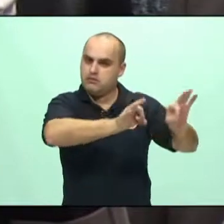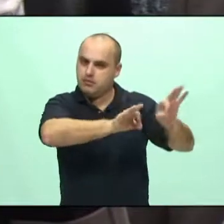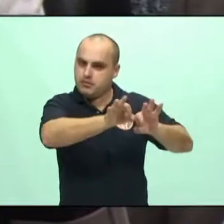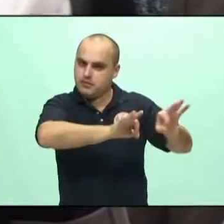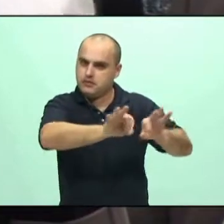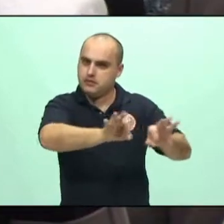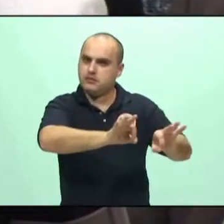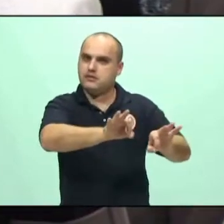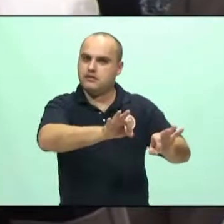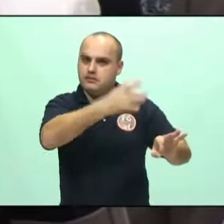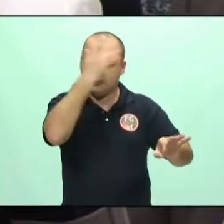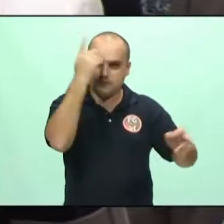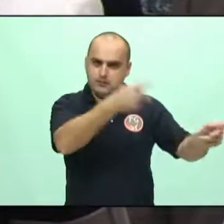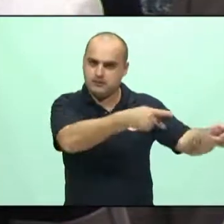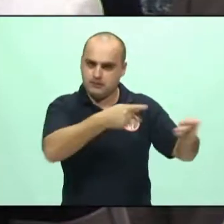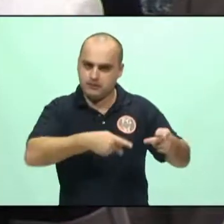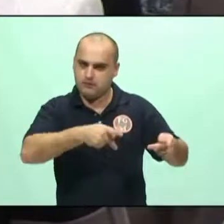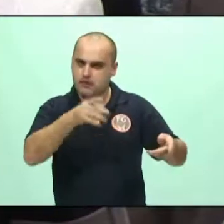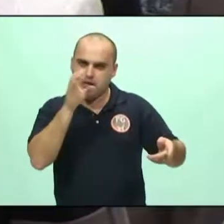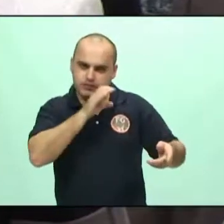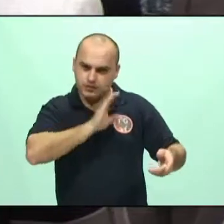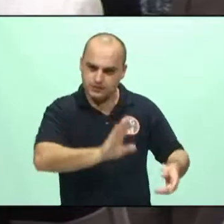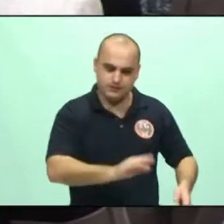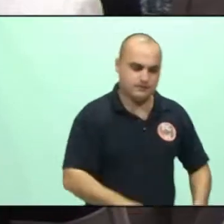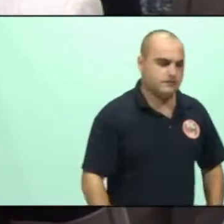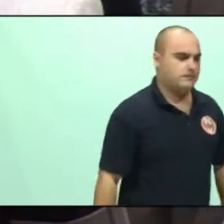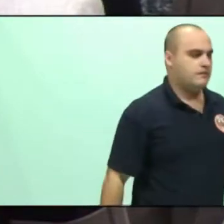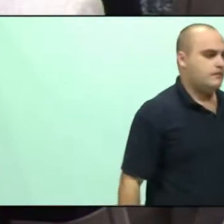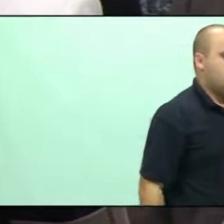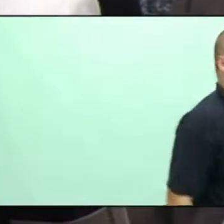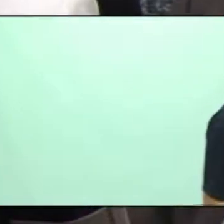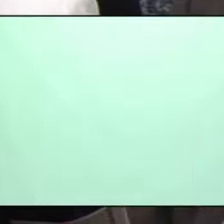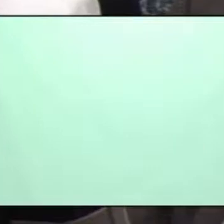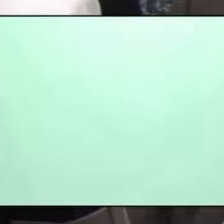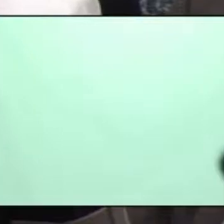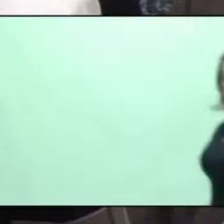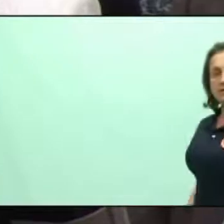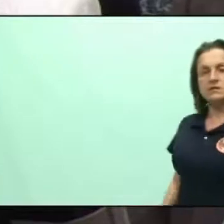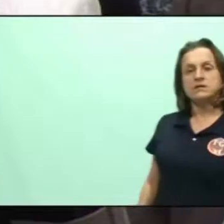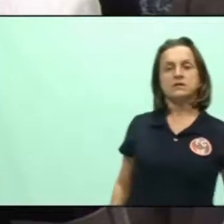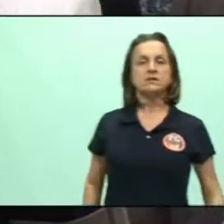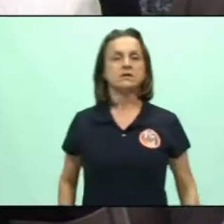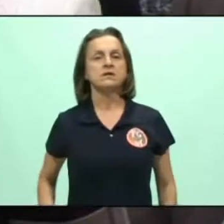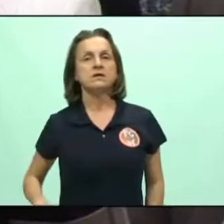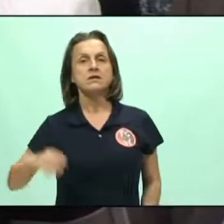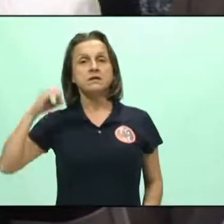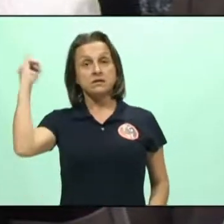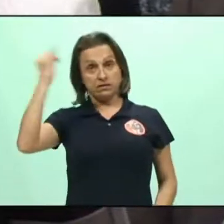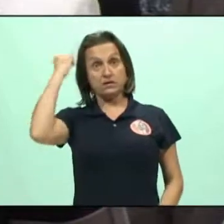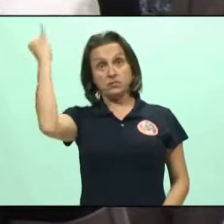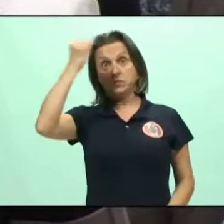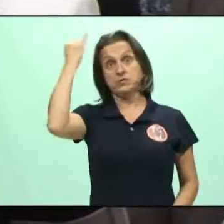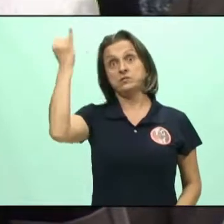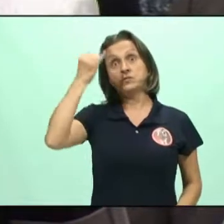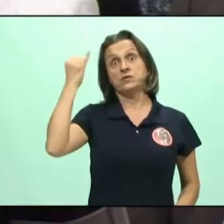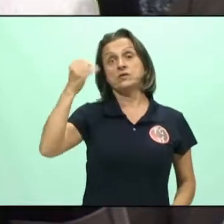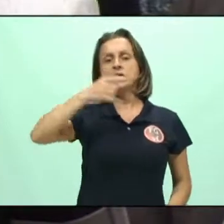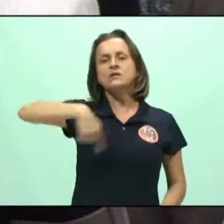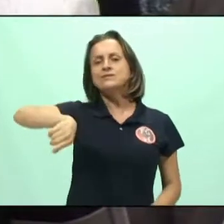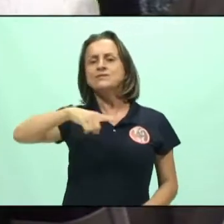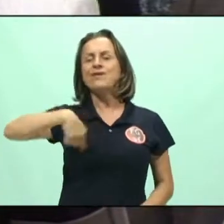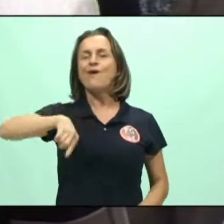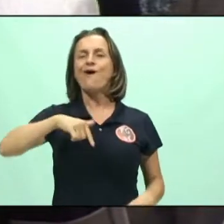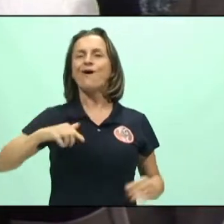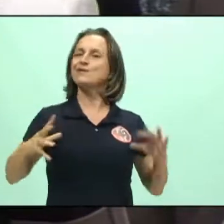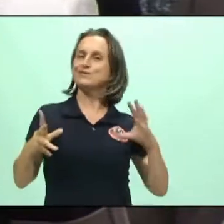os convidados daqui a pouco e é muito importante que nós que os